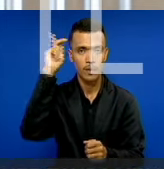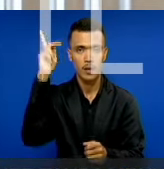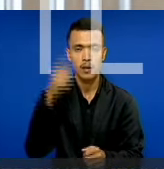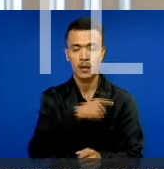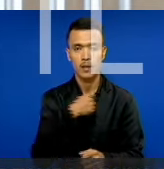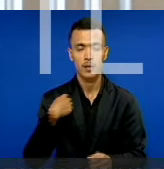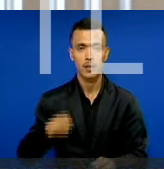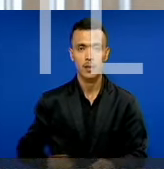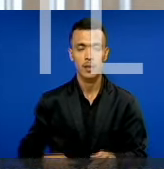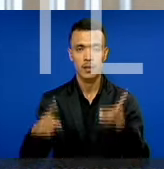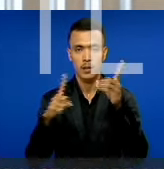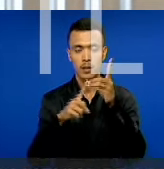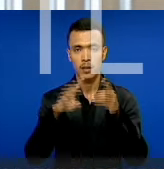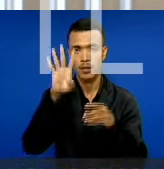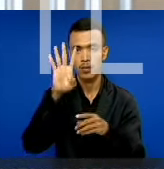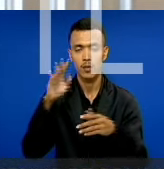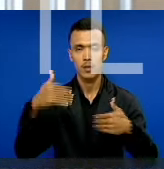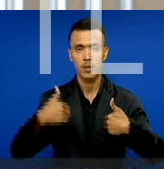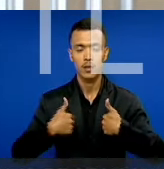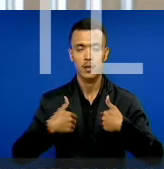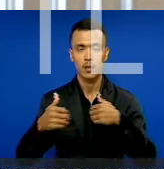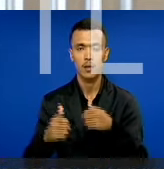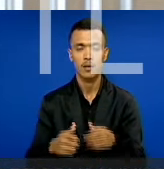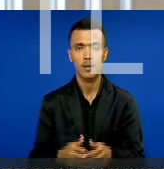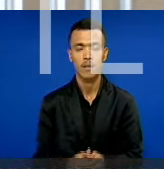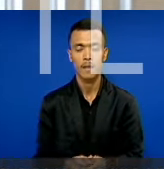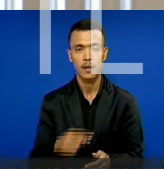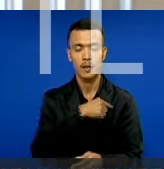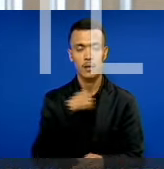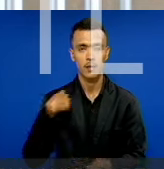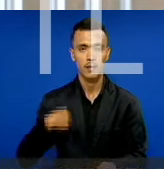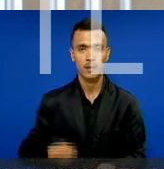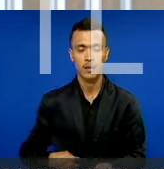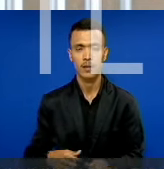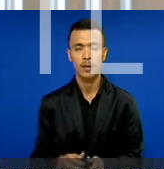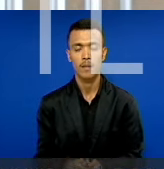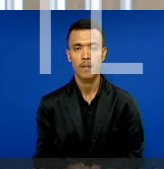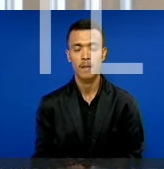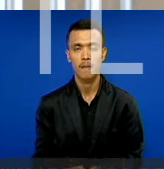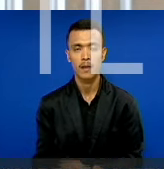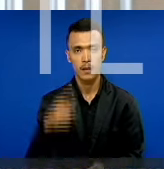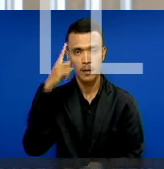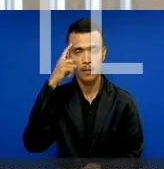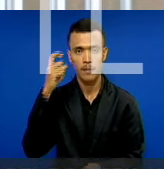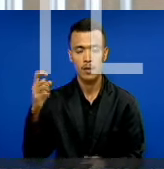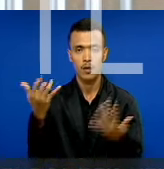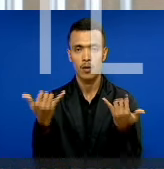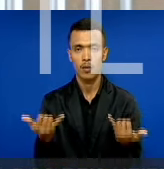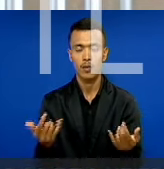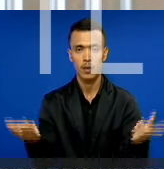de 4, e a Shenzhou, e a Guangxi, e a parte da China, fronteira com Vietnã. Também da Nema, com o